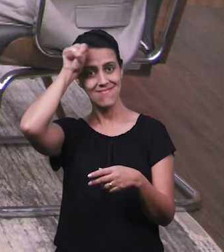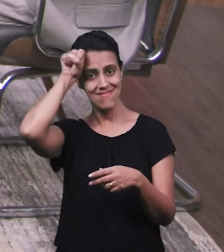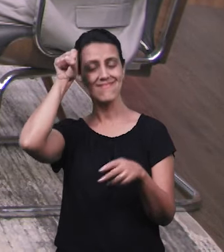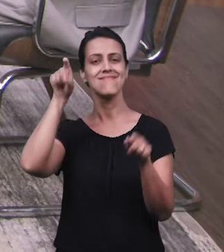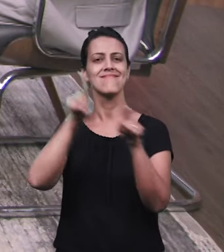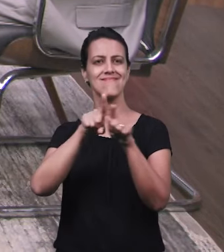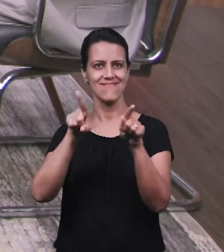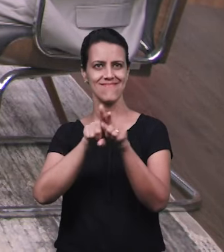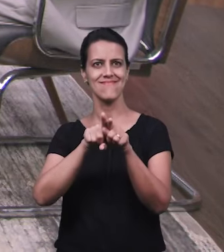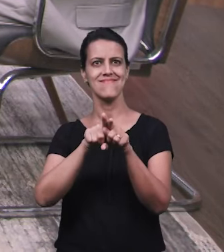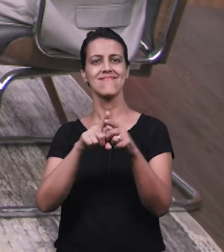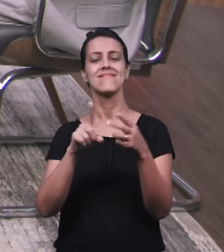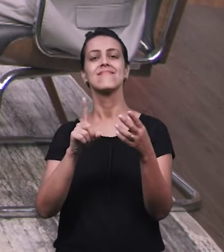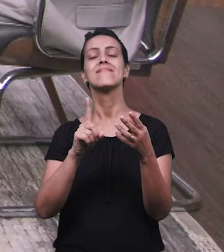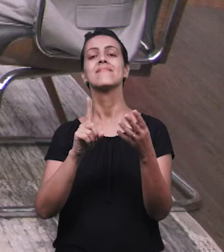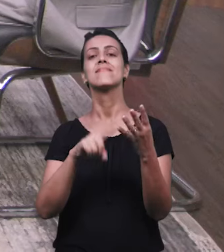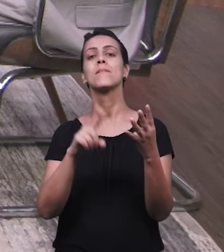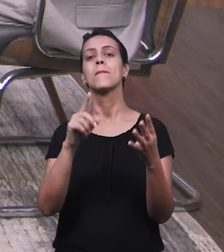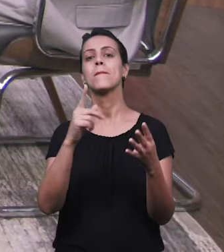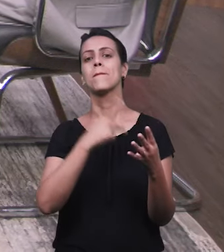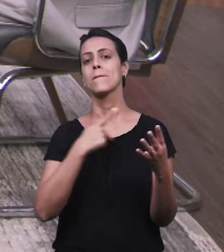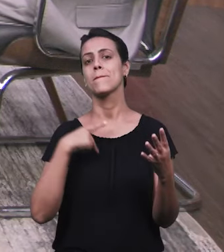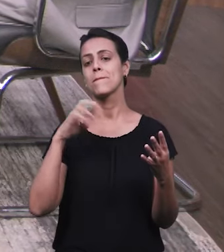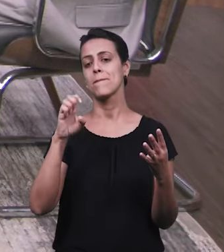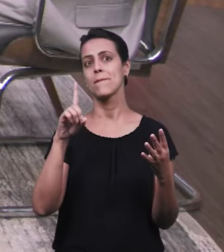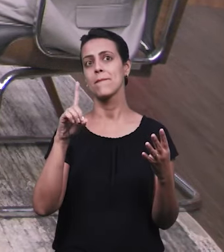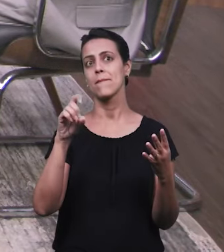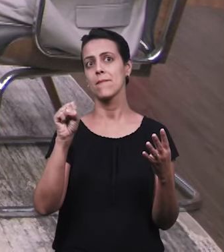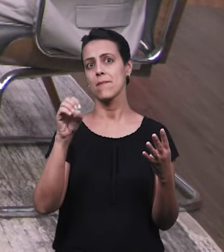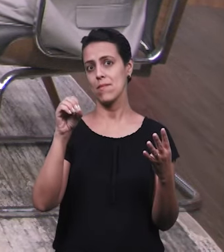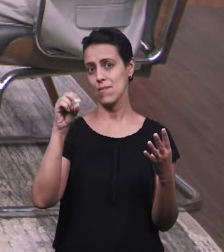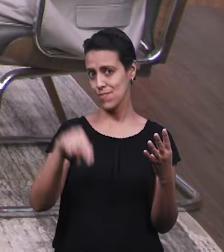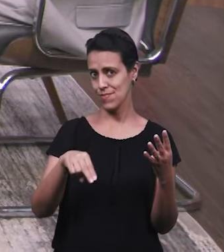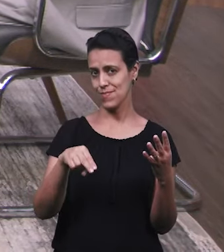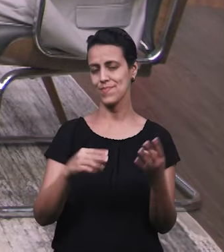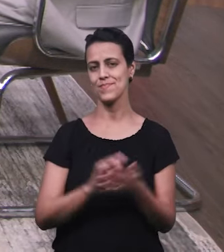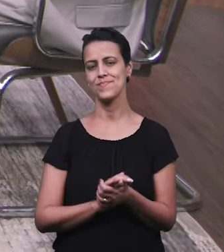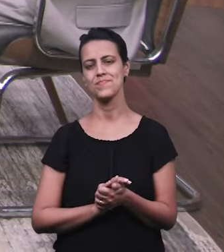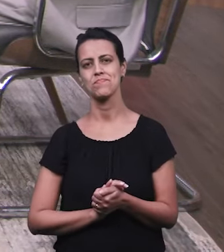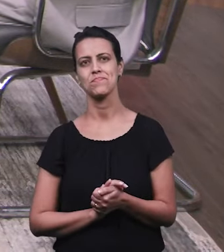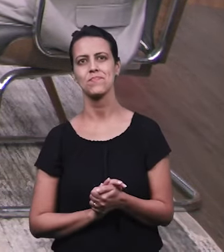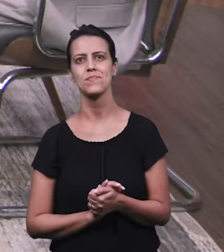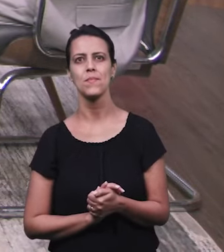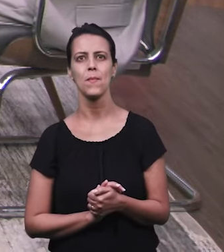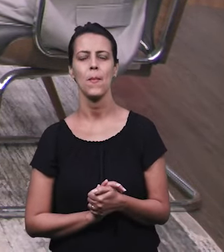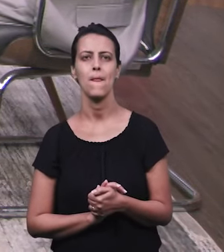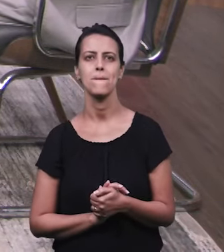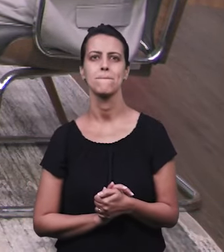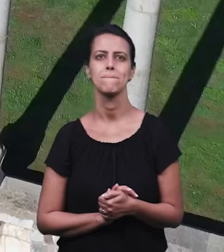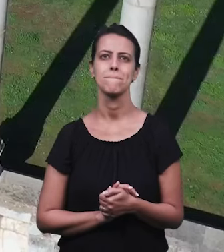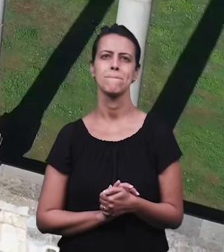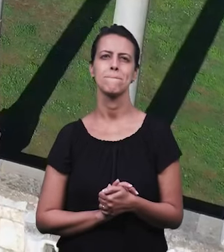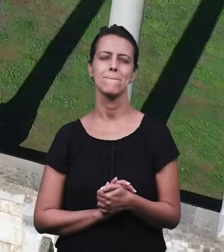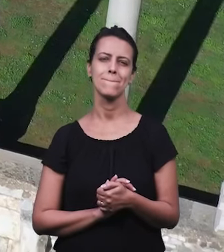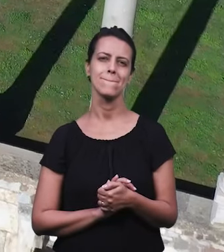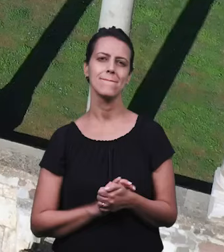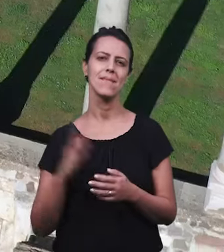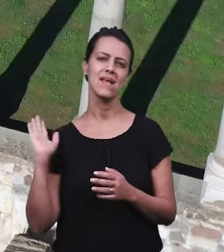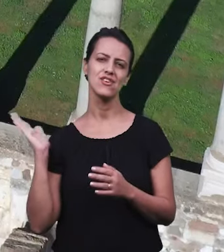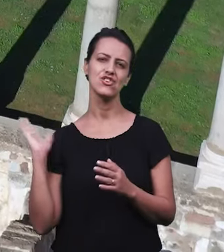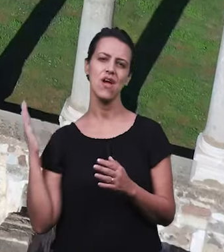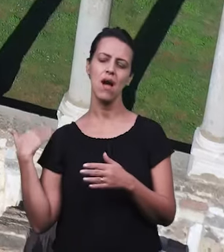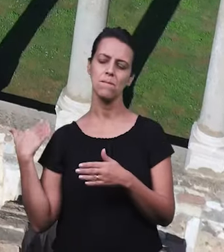aqui conversando. Pastor Edson Ian, paz do Senhor. Paz do Senhor, paz do Senhor, paz do Senhor a todos. Bom, a gente está vindo numa sequência,